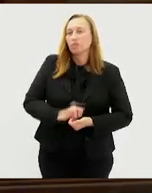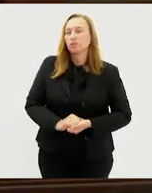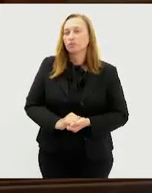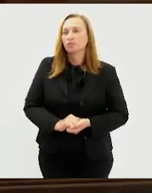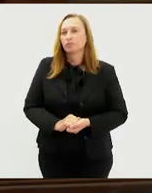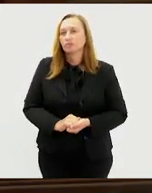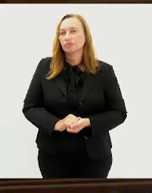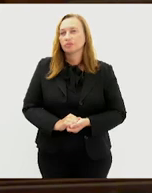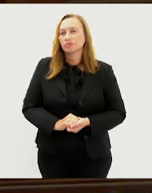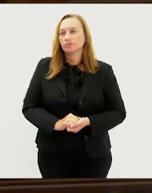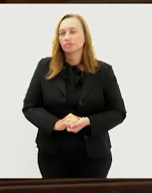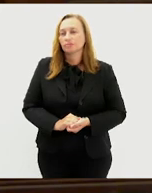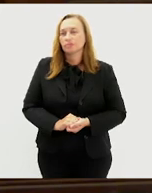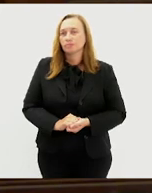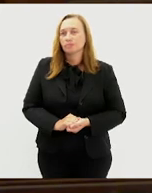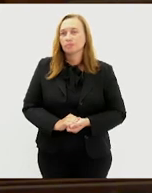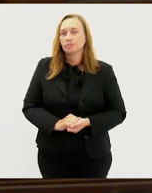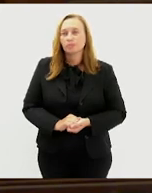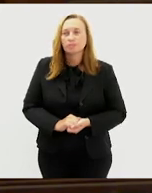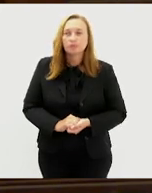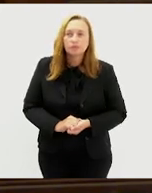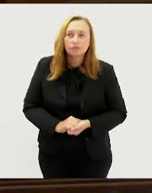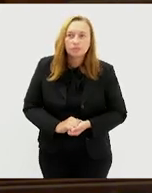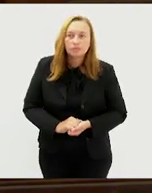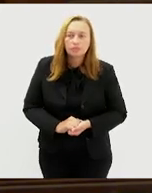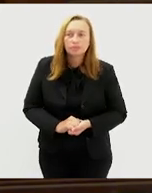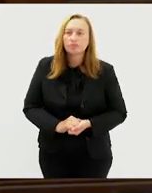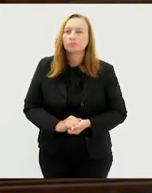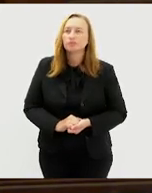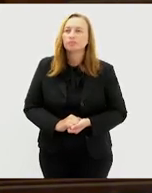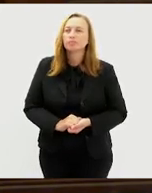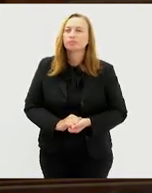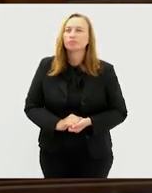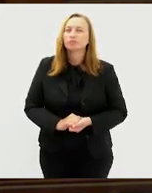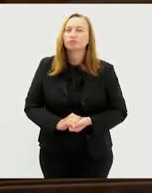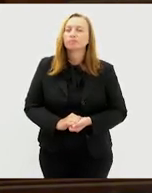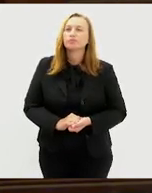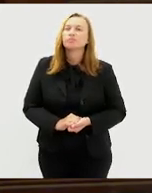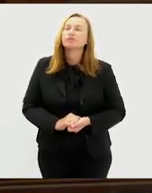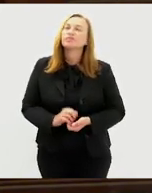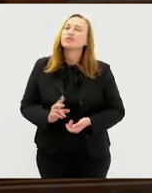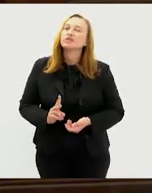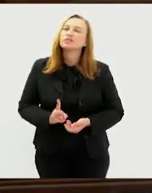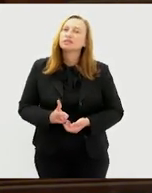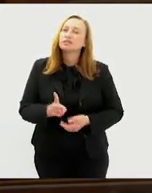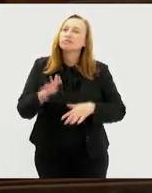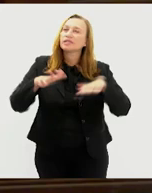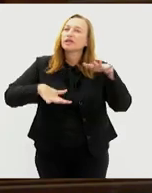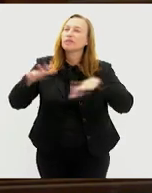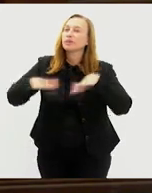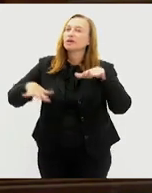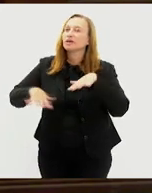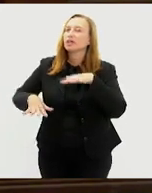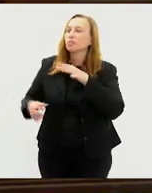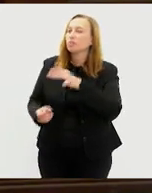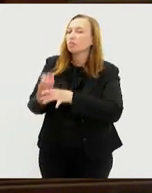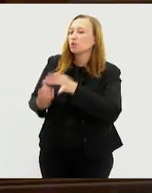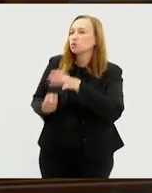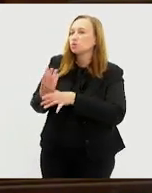e que tem uma imprevisibilidade muito grande que vai sempre depender da produção da Petrobras